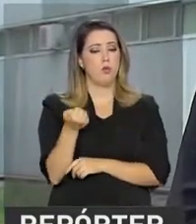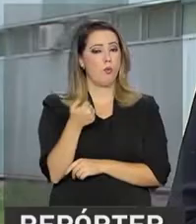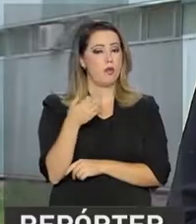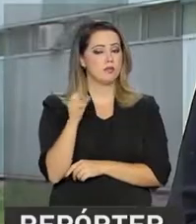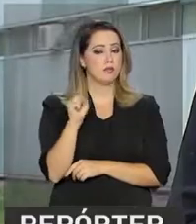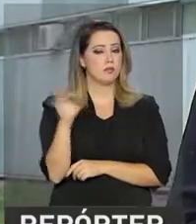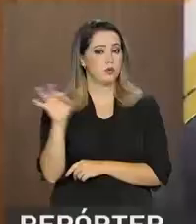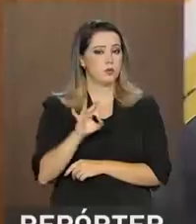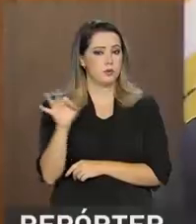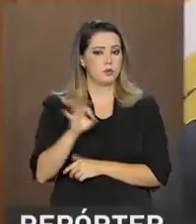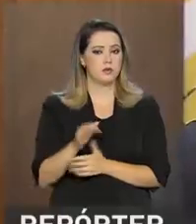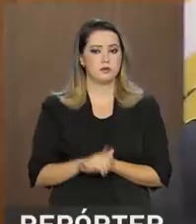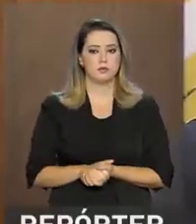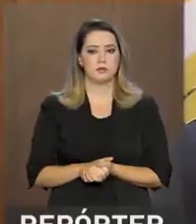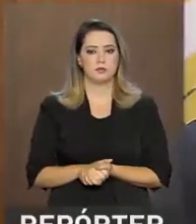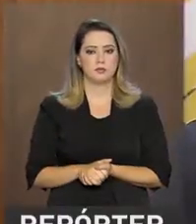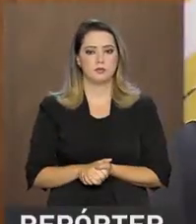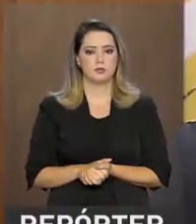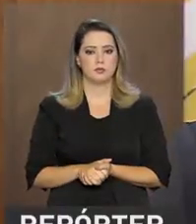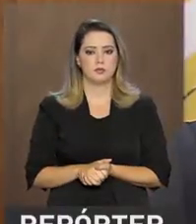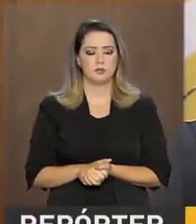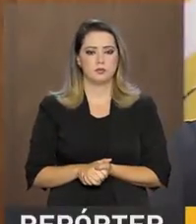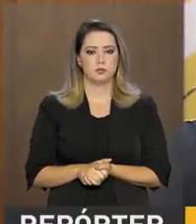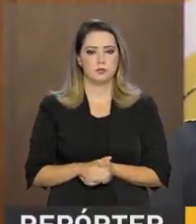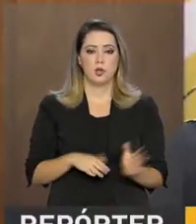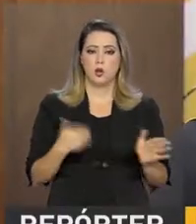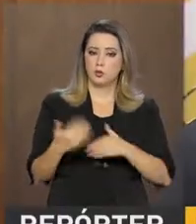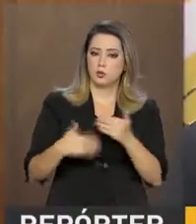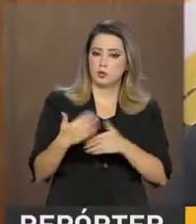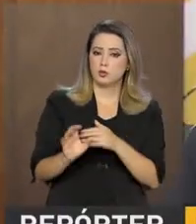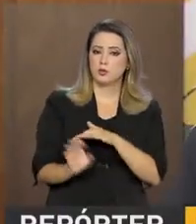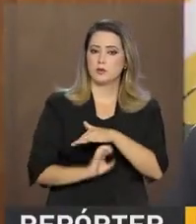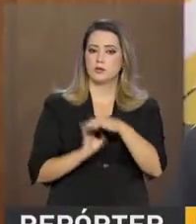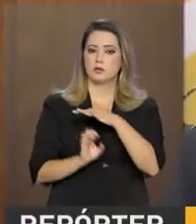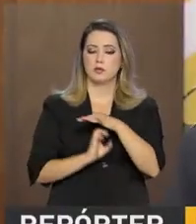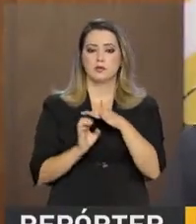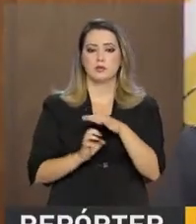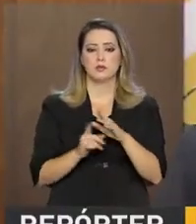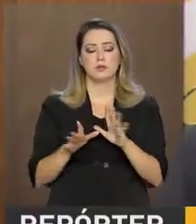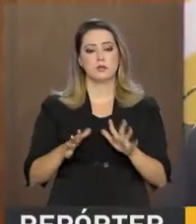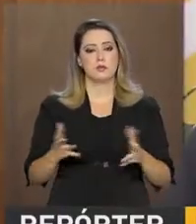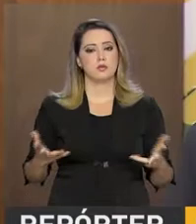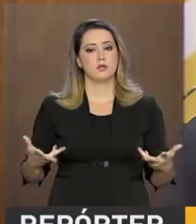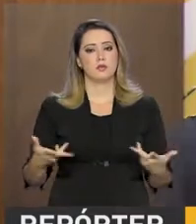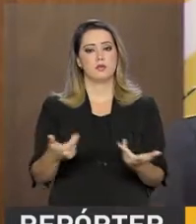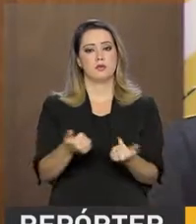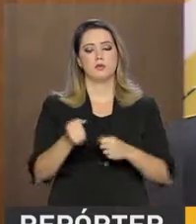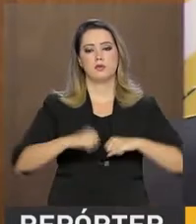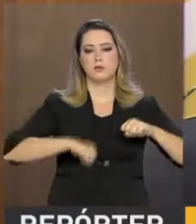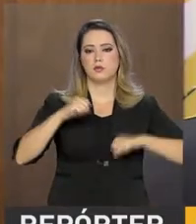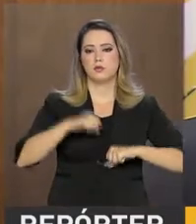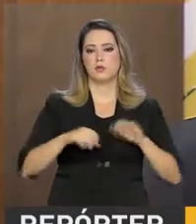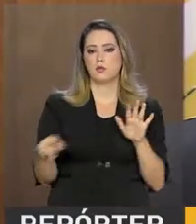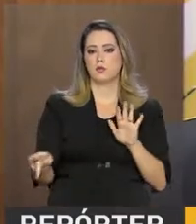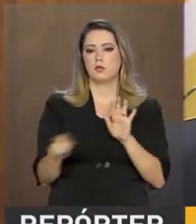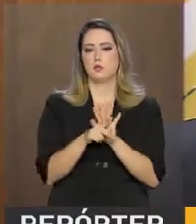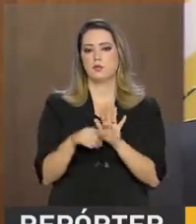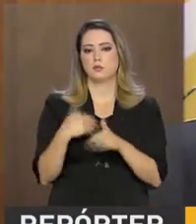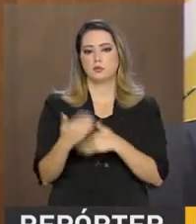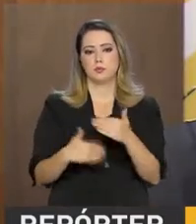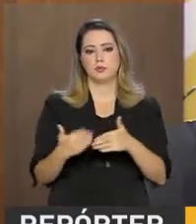8% a sustentabilidade das empresas a eficiência produtividade ou seja a própria continuidade